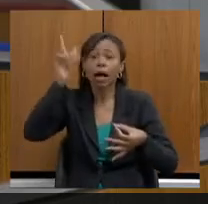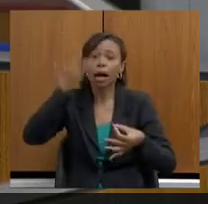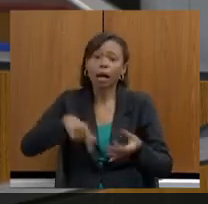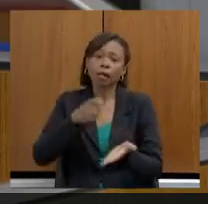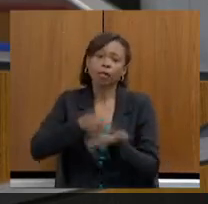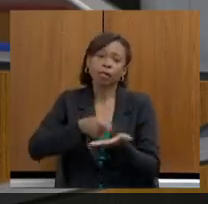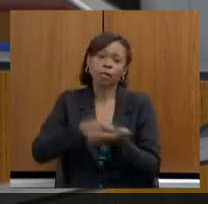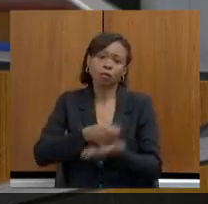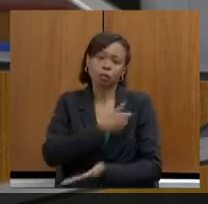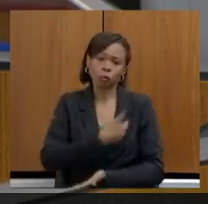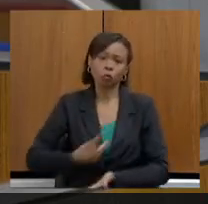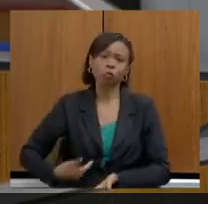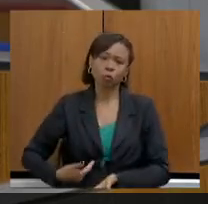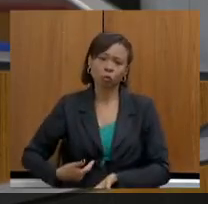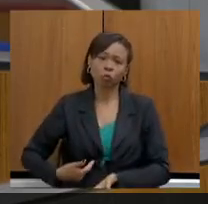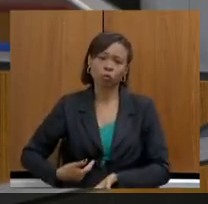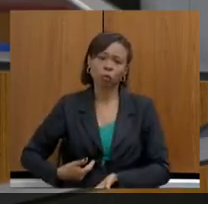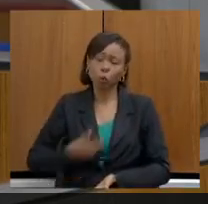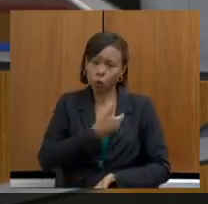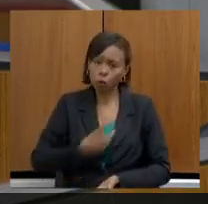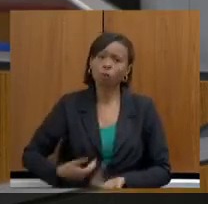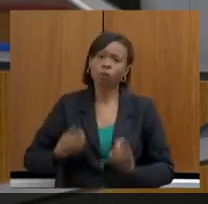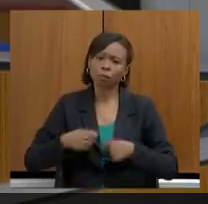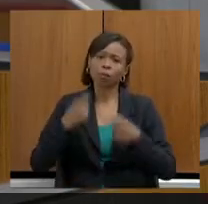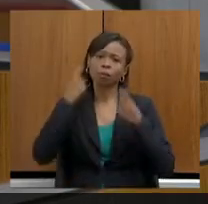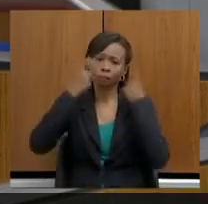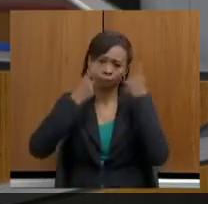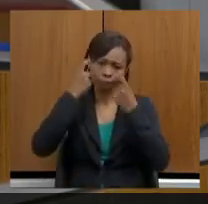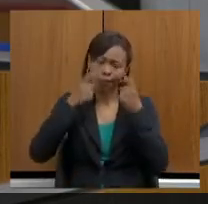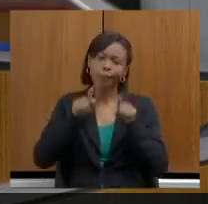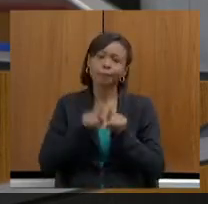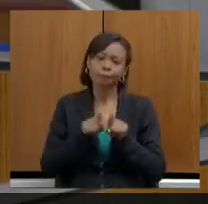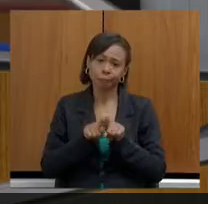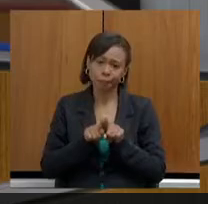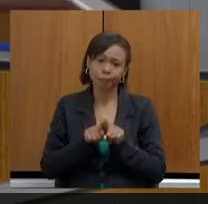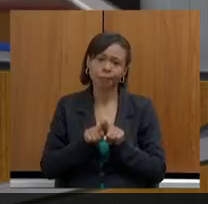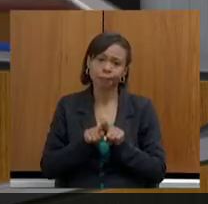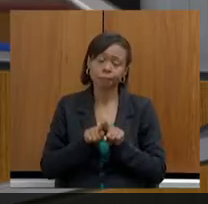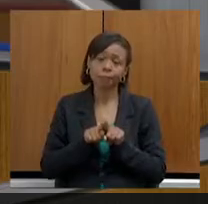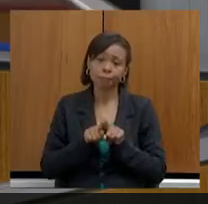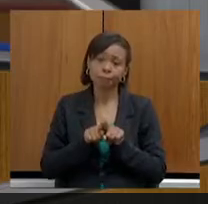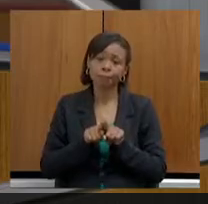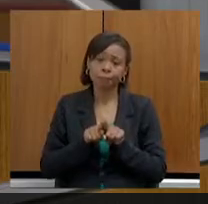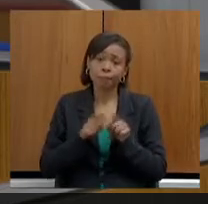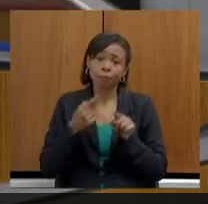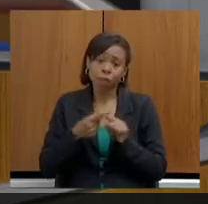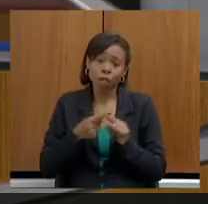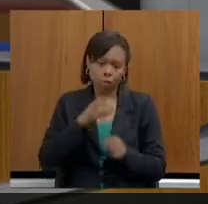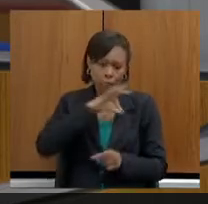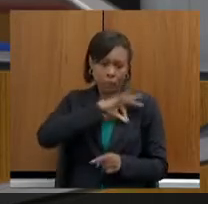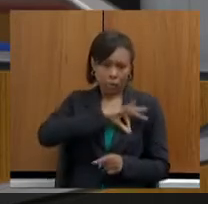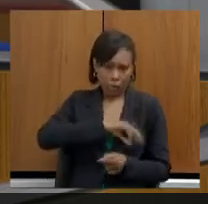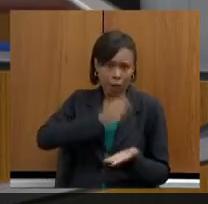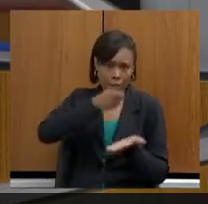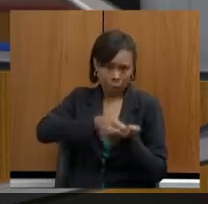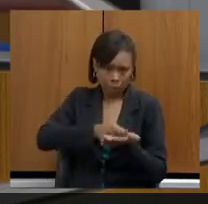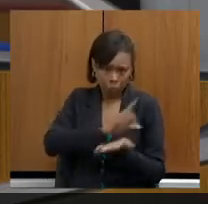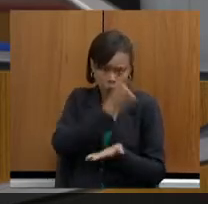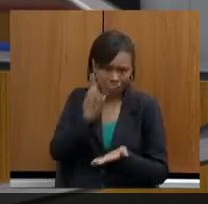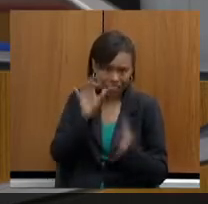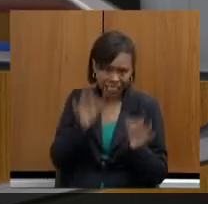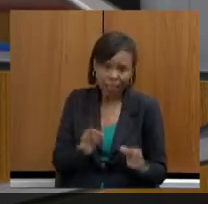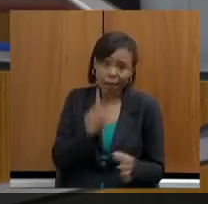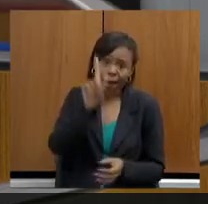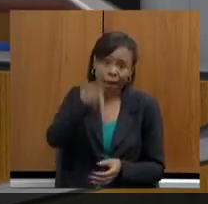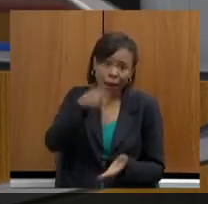isso tem que ser preocupação do Estado também como já foi dito aqui colocar salários em dia é obrigação